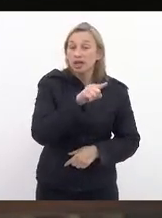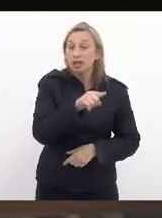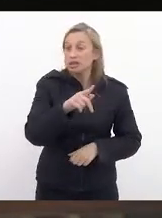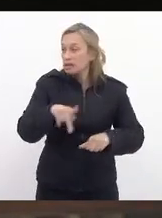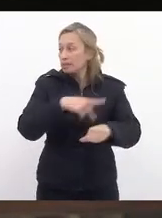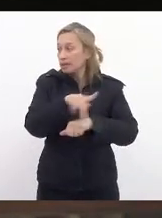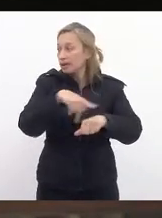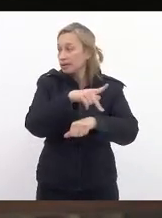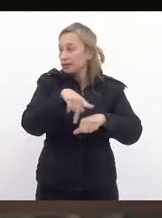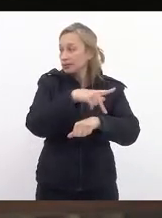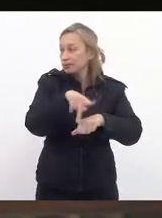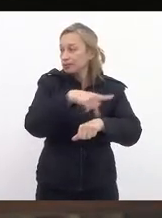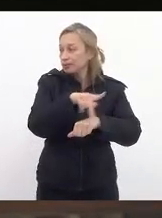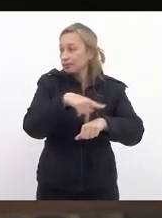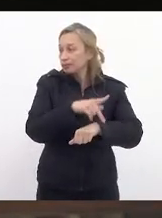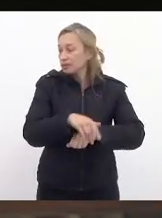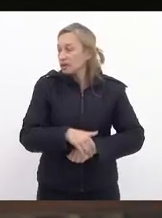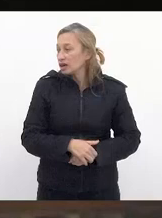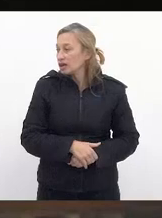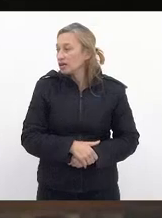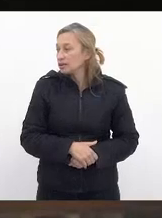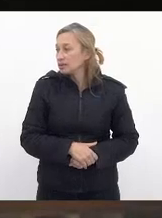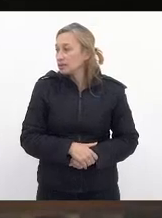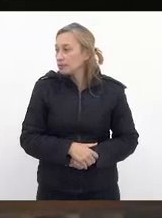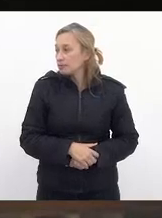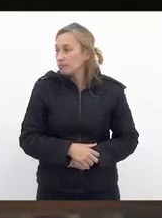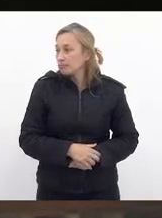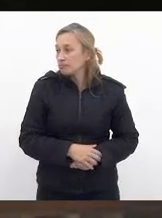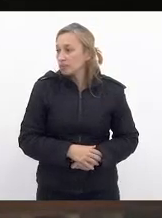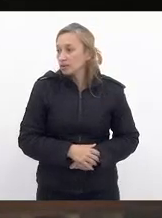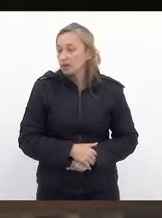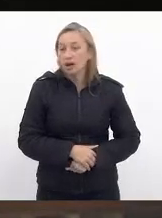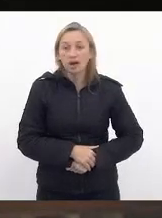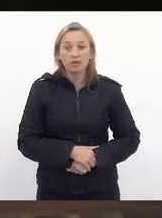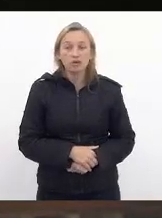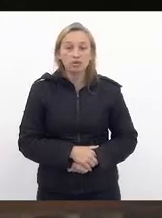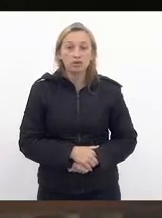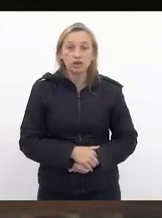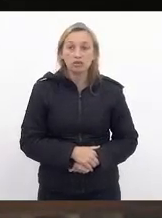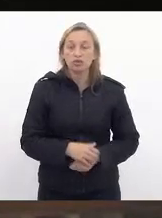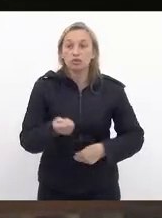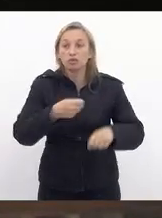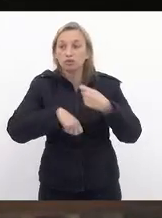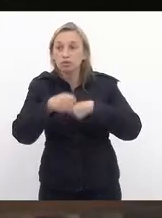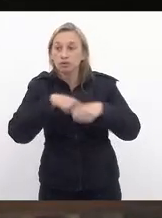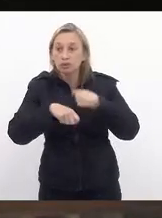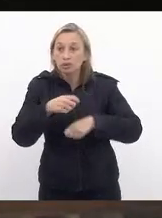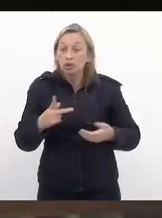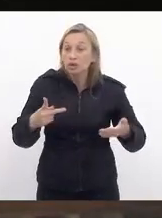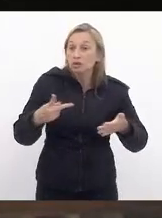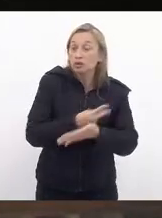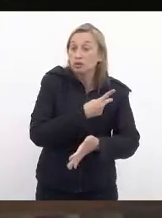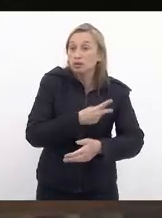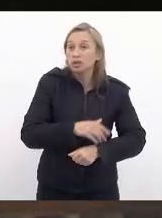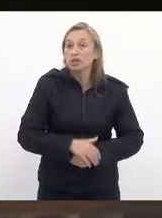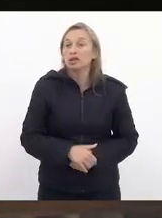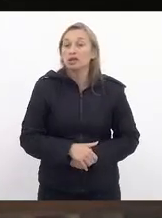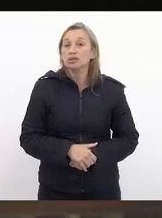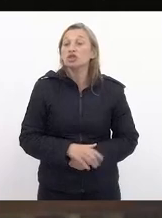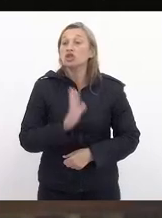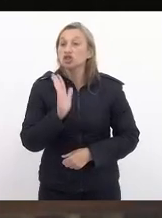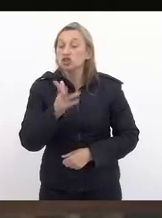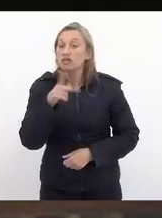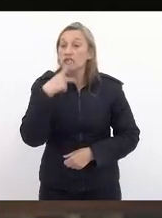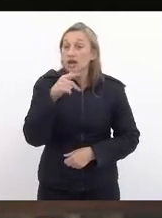esse país reconhecesse a economia solidária não como alternativa mas como uma economia que acontece já